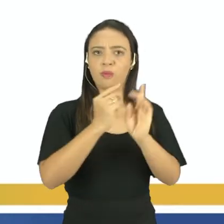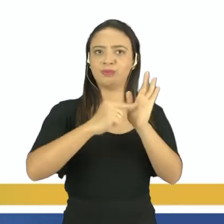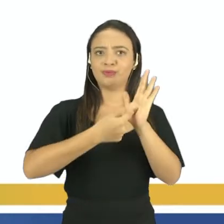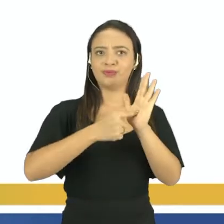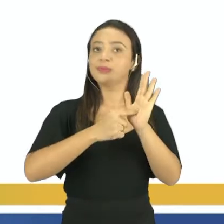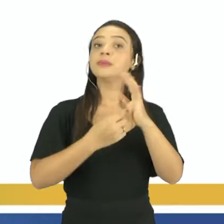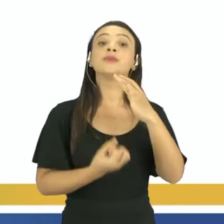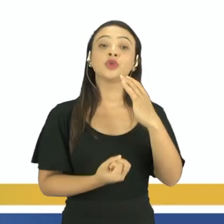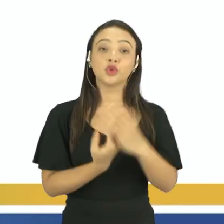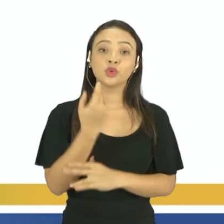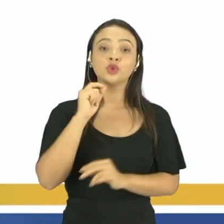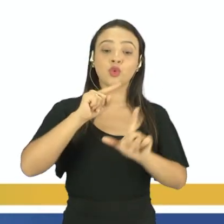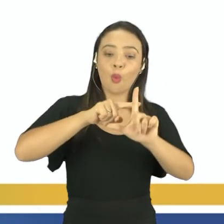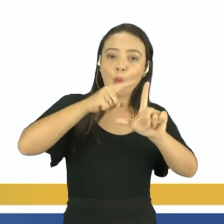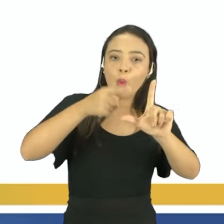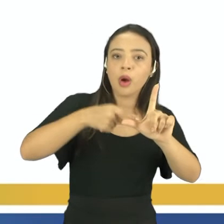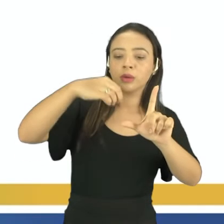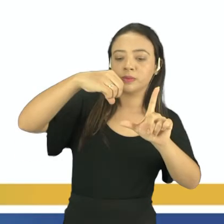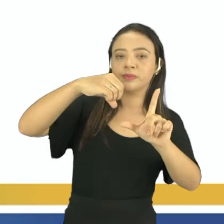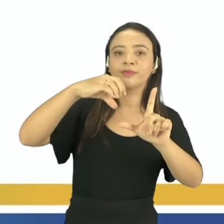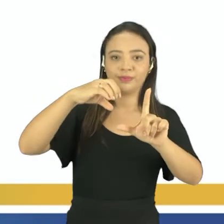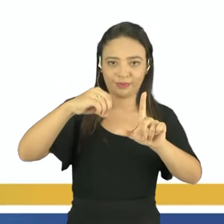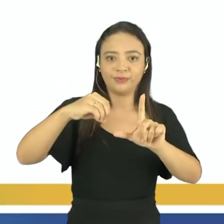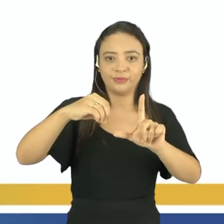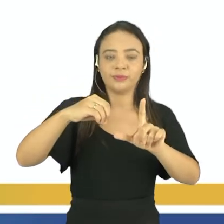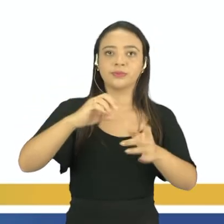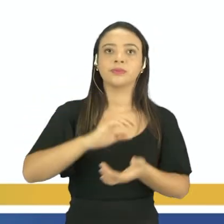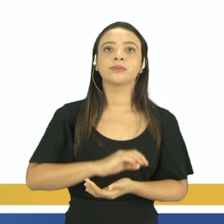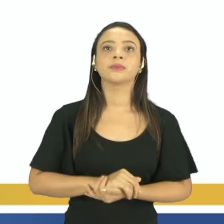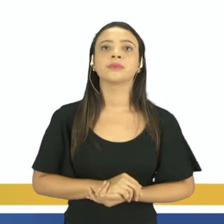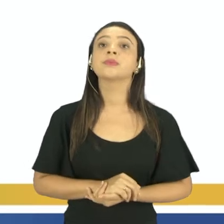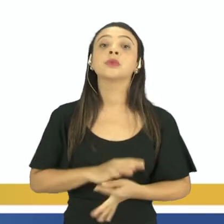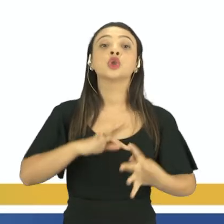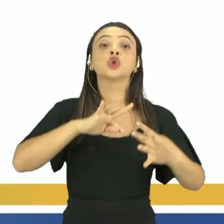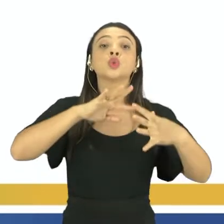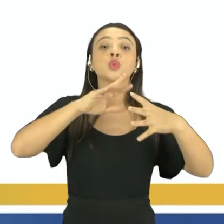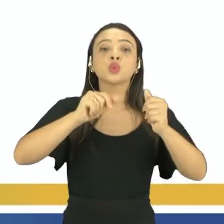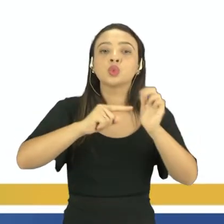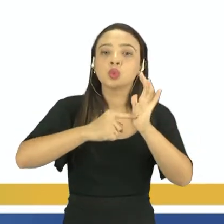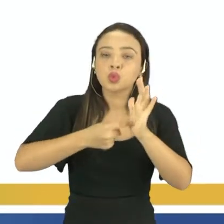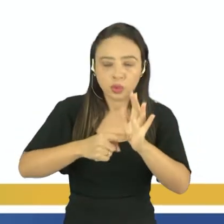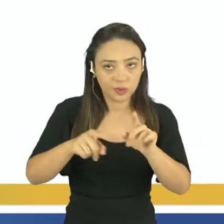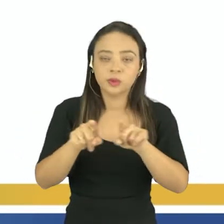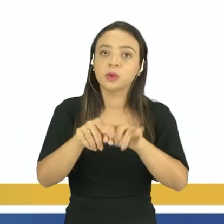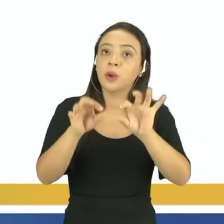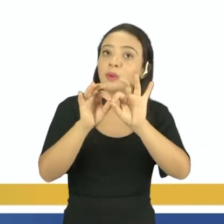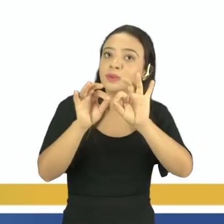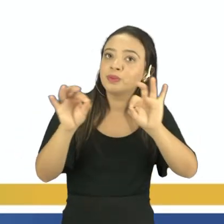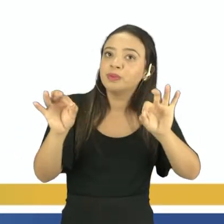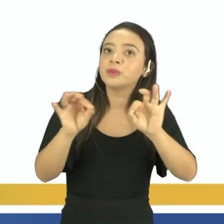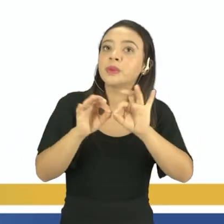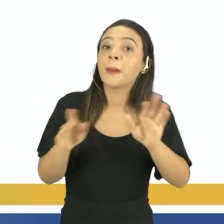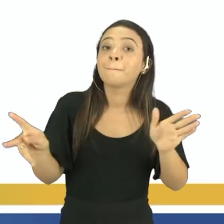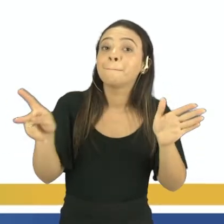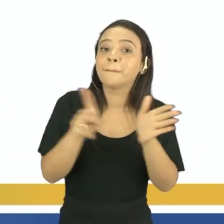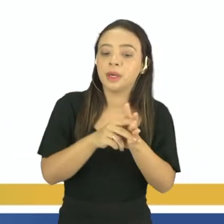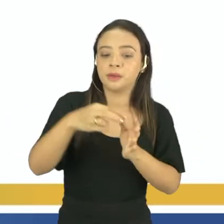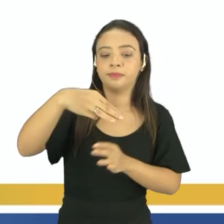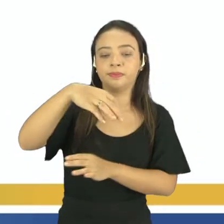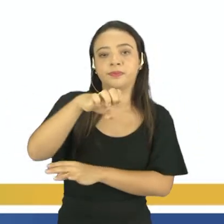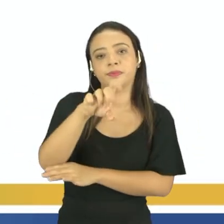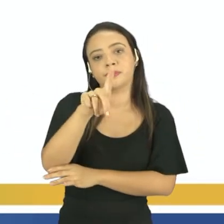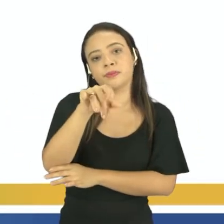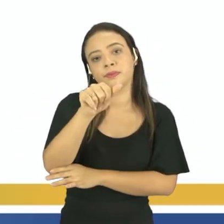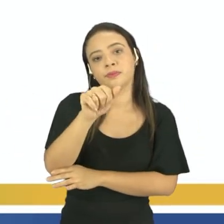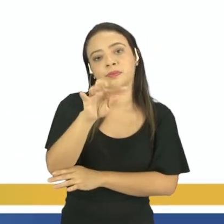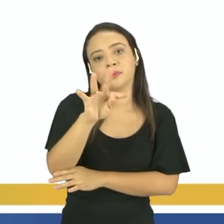um ângulo reto, aí, um ângulo de 90 graus com esse segmento. Todos os pontos e segmentos, né, que fazem parte da